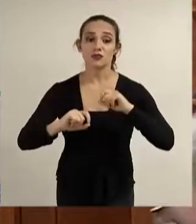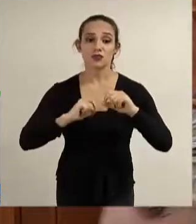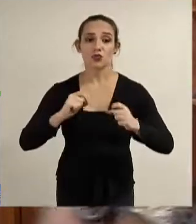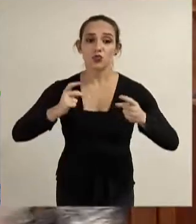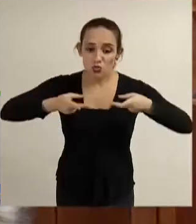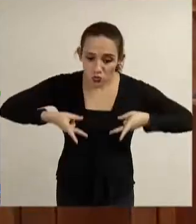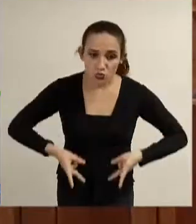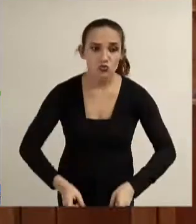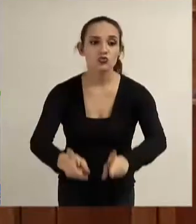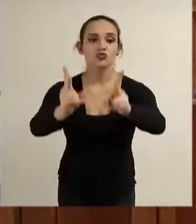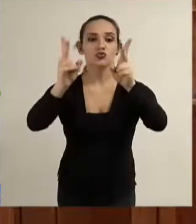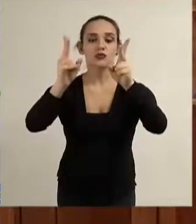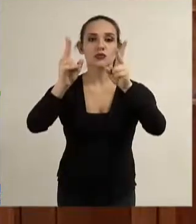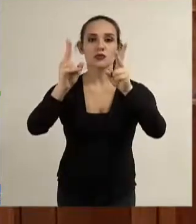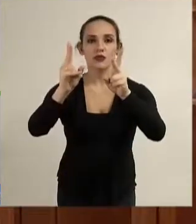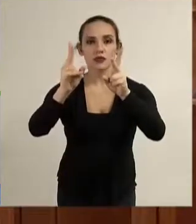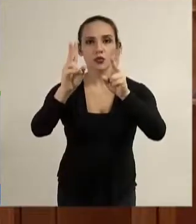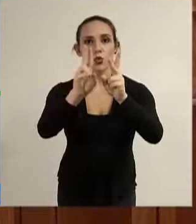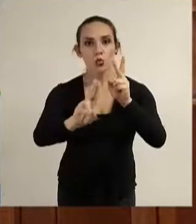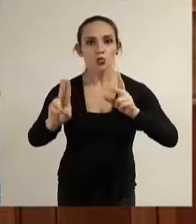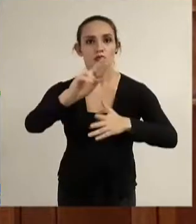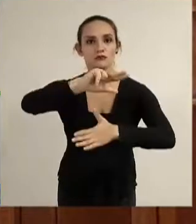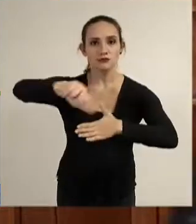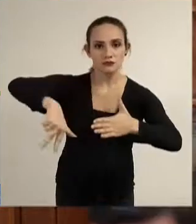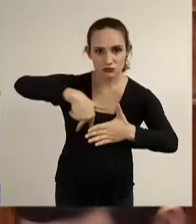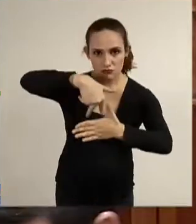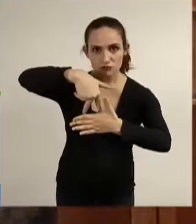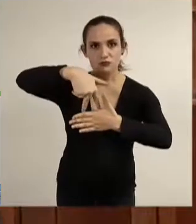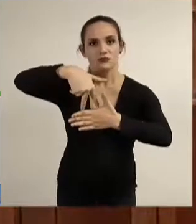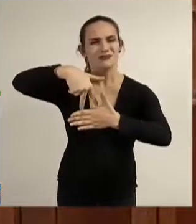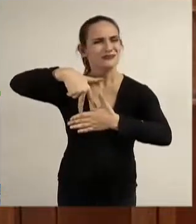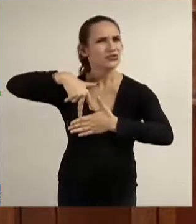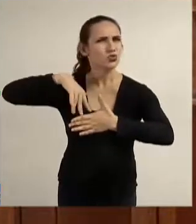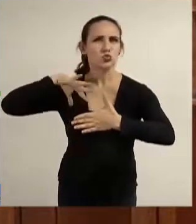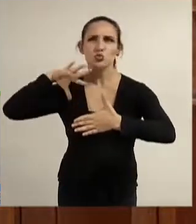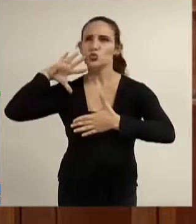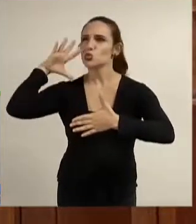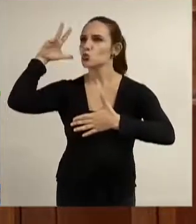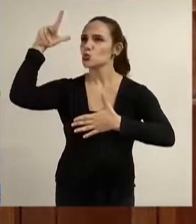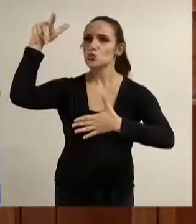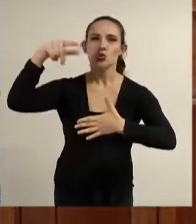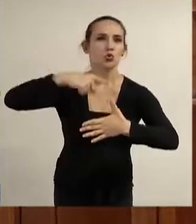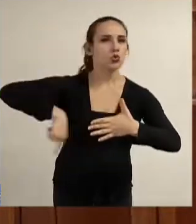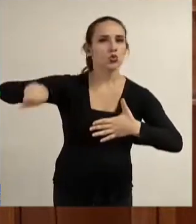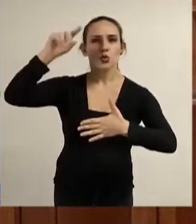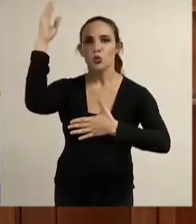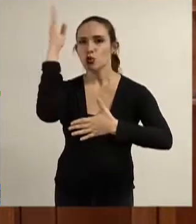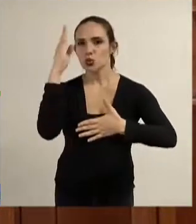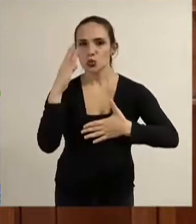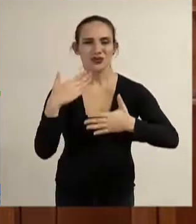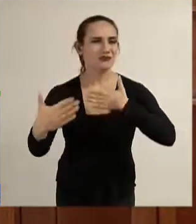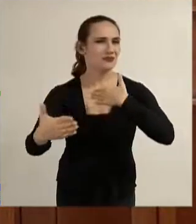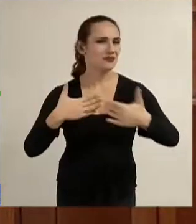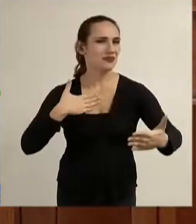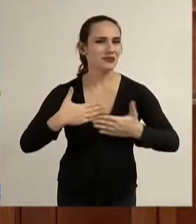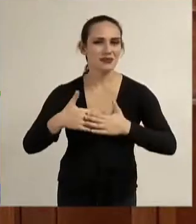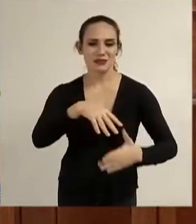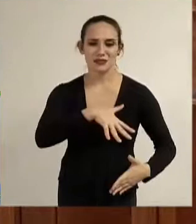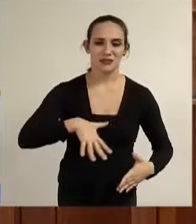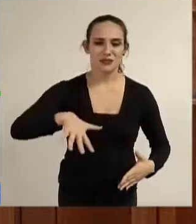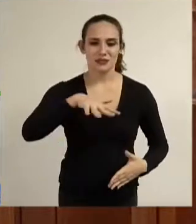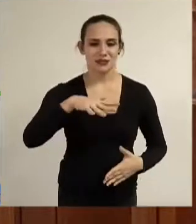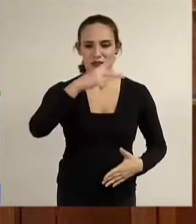continuar utilizando as tribunas de todos os parlamentos brasileiros, quer seja da esfera